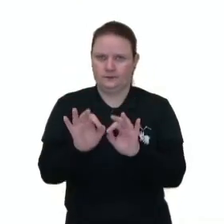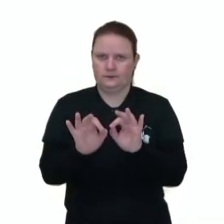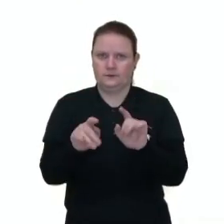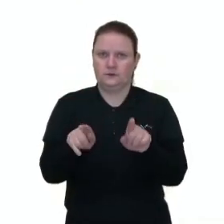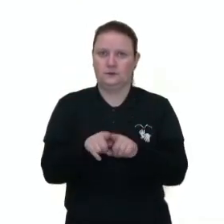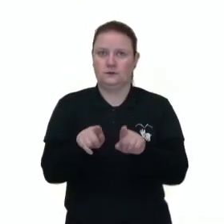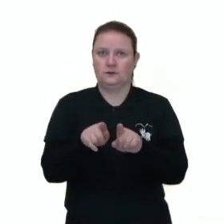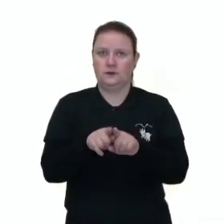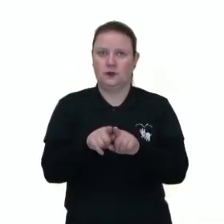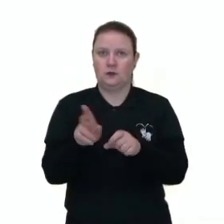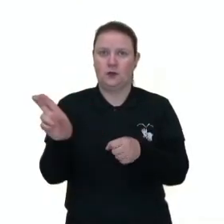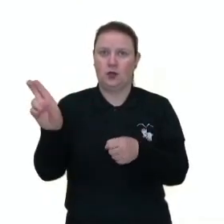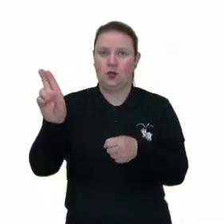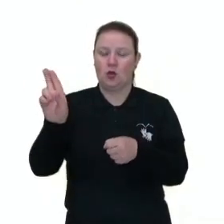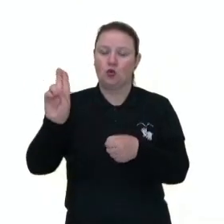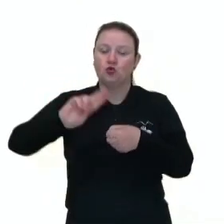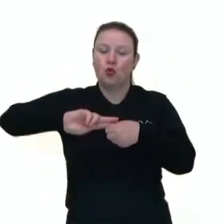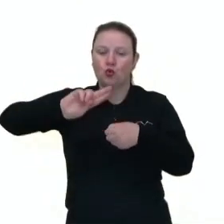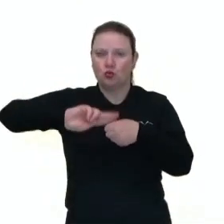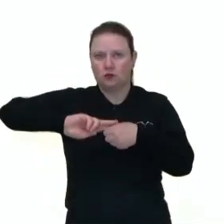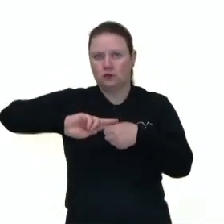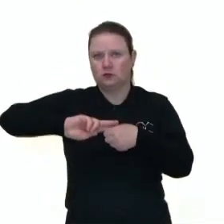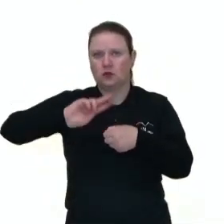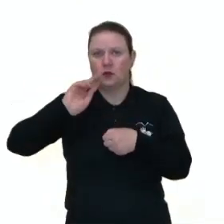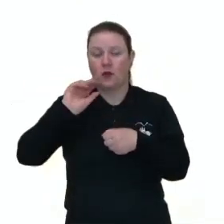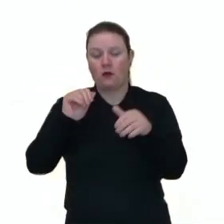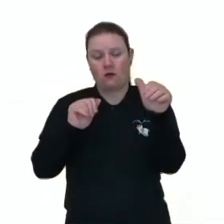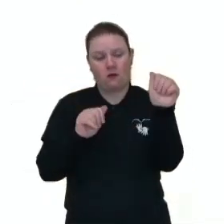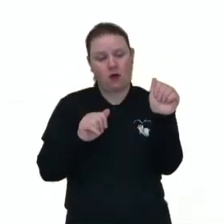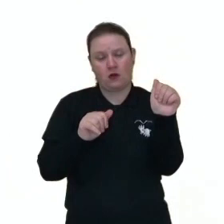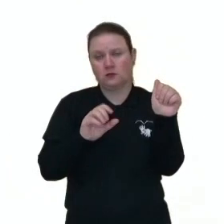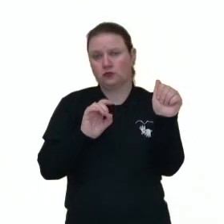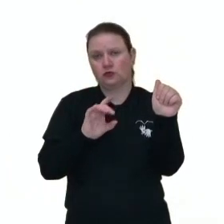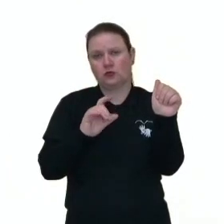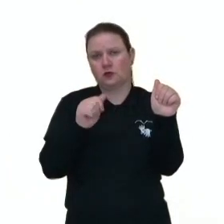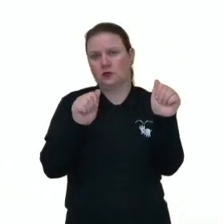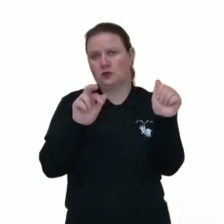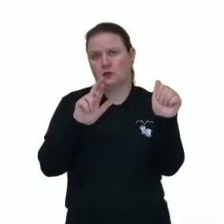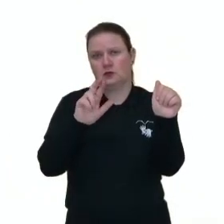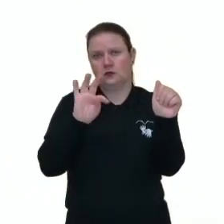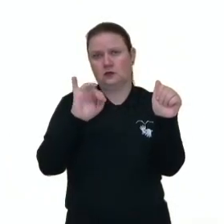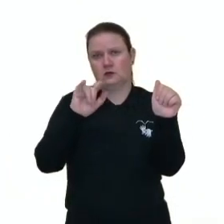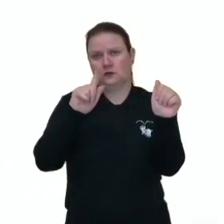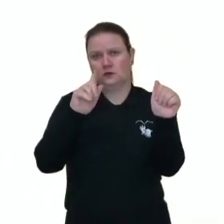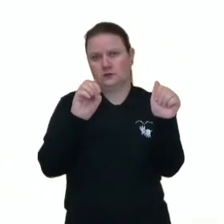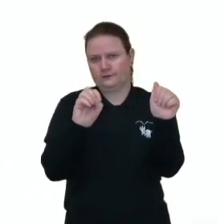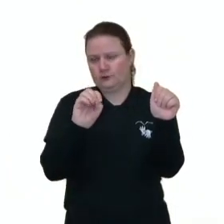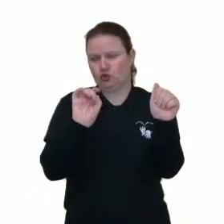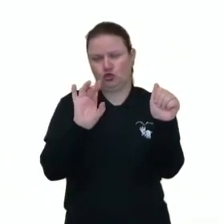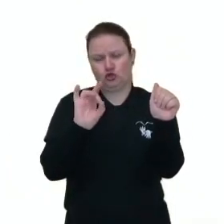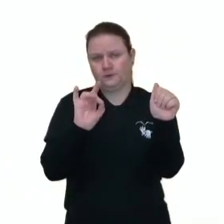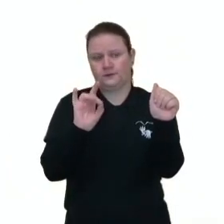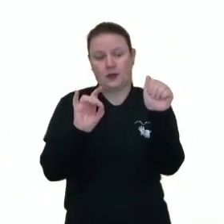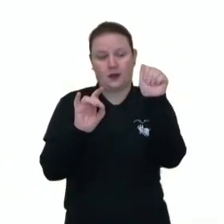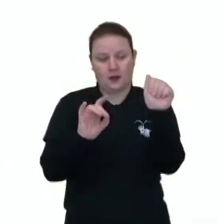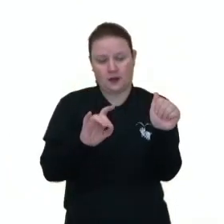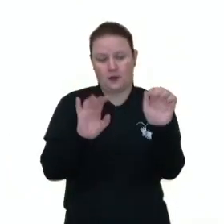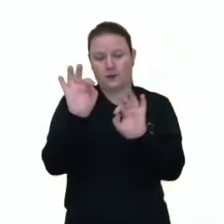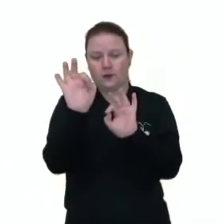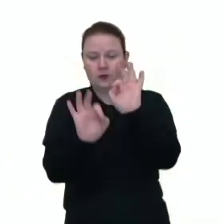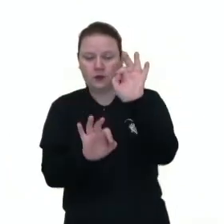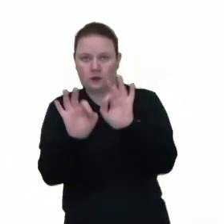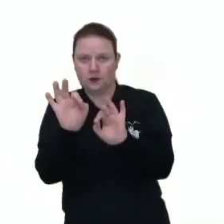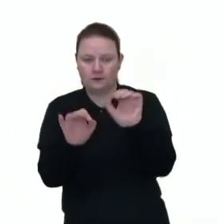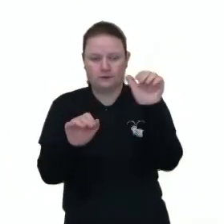meu núcleo. E o a é apenas o artigo, né? Então, o artigo feminino a, que é colocado diante da